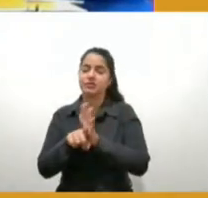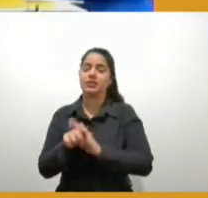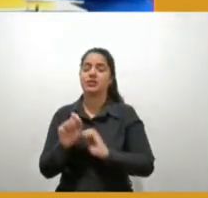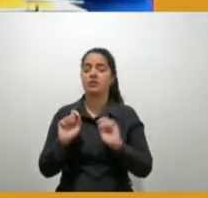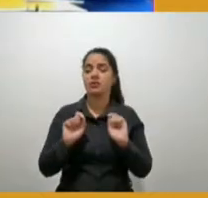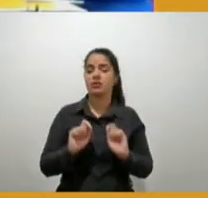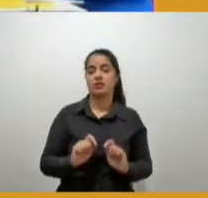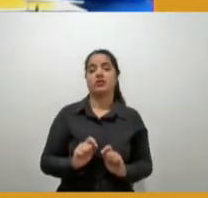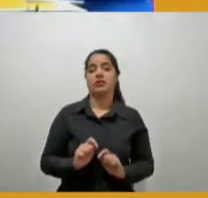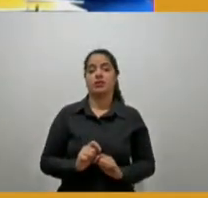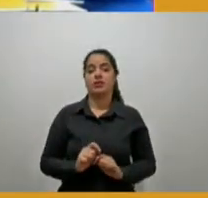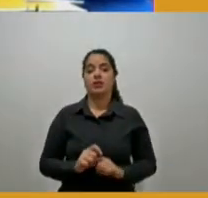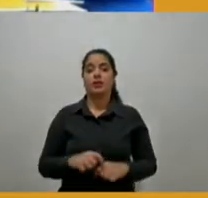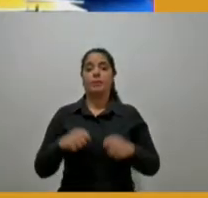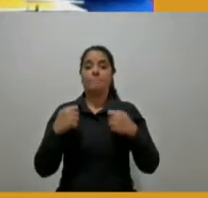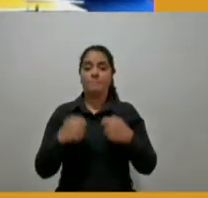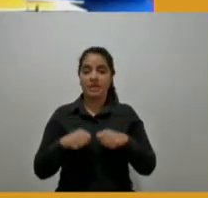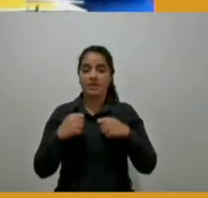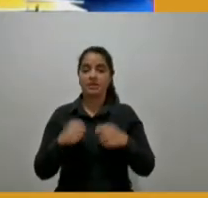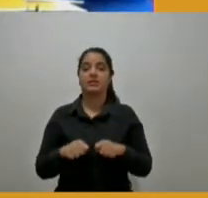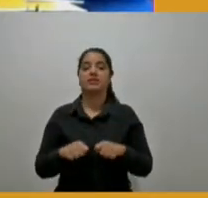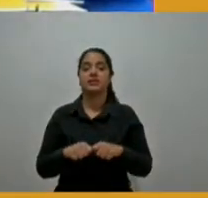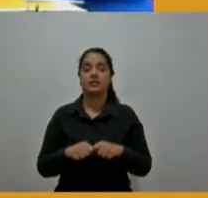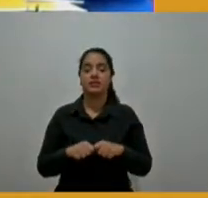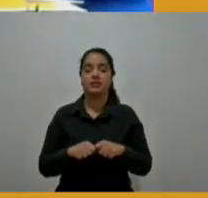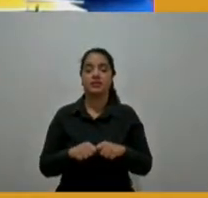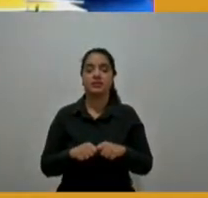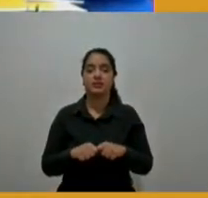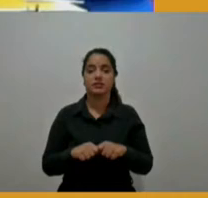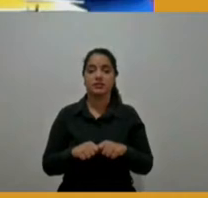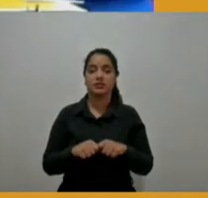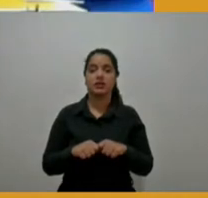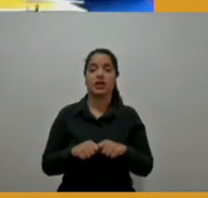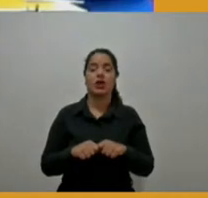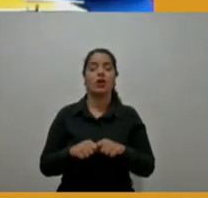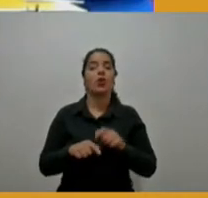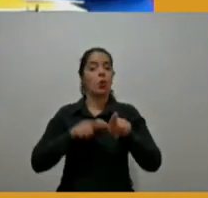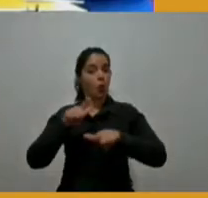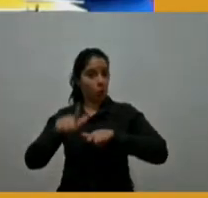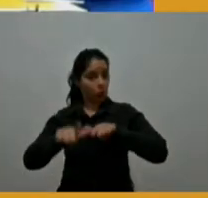que compatibilizar a necessidade de excelentes quadros dentro